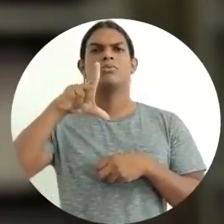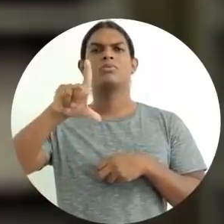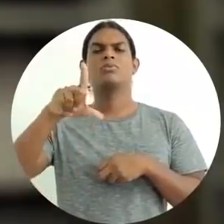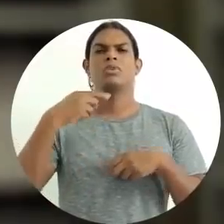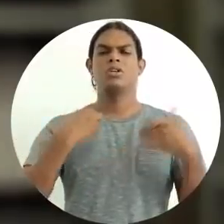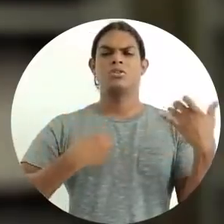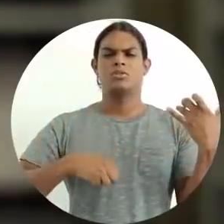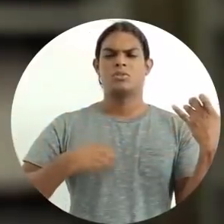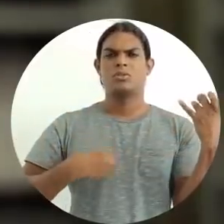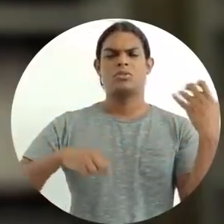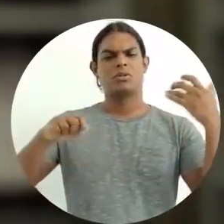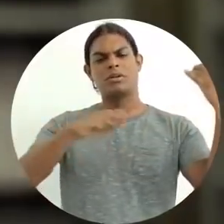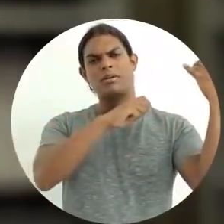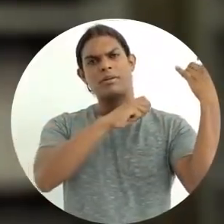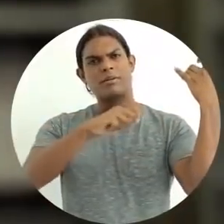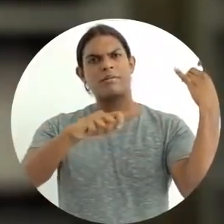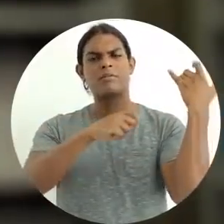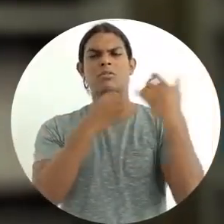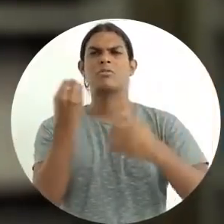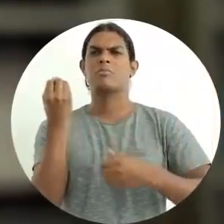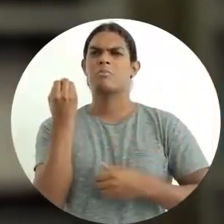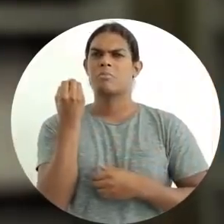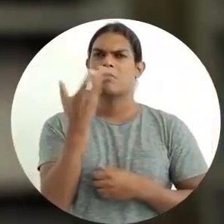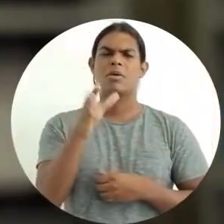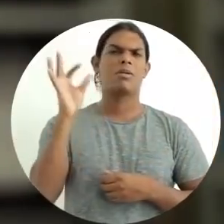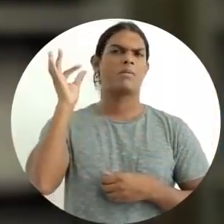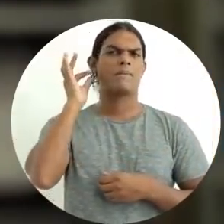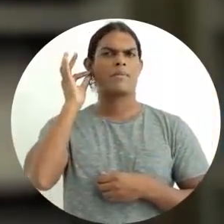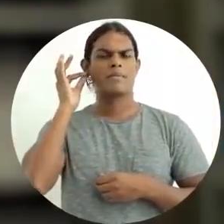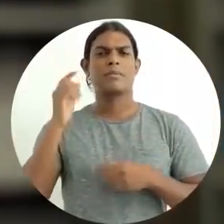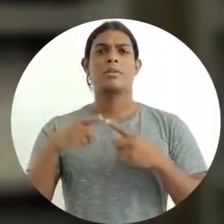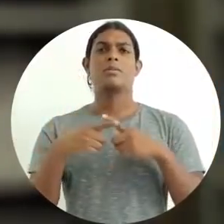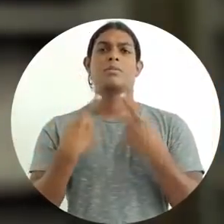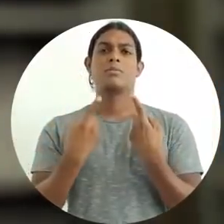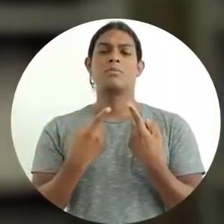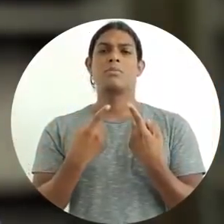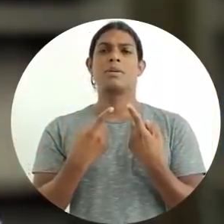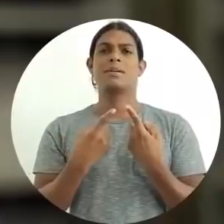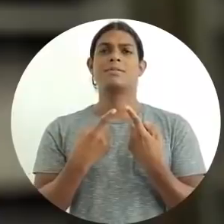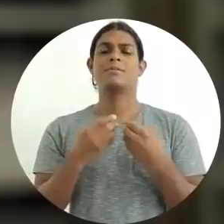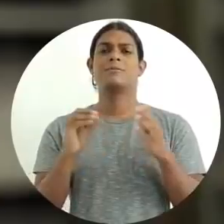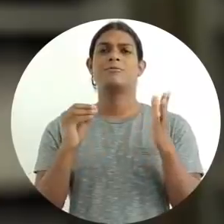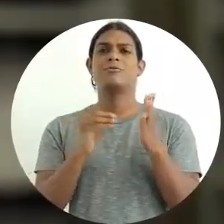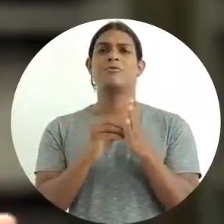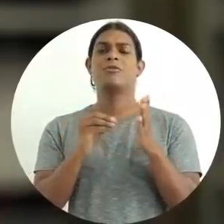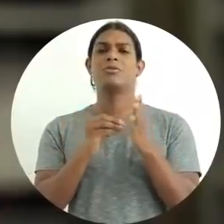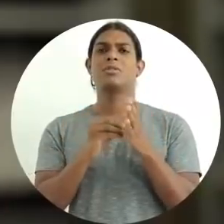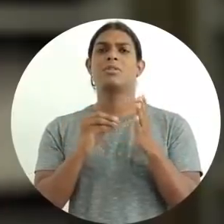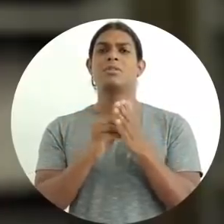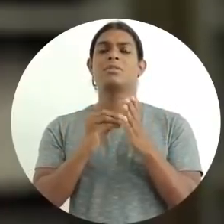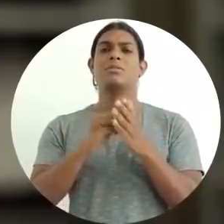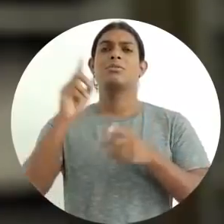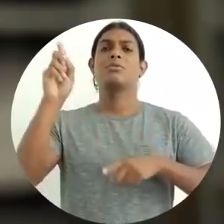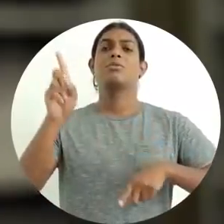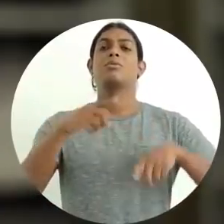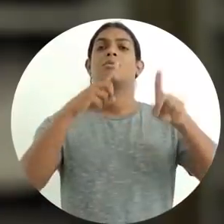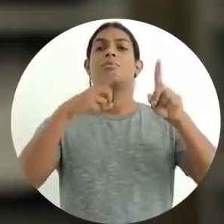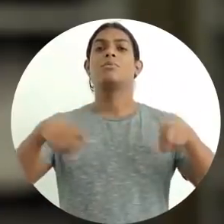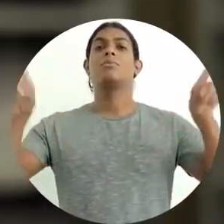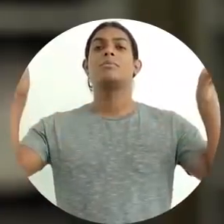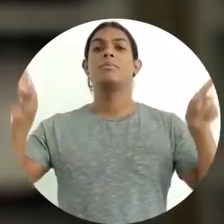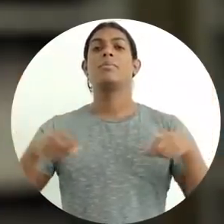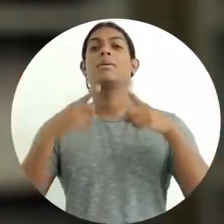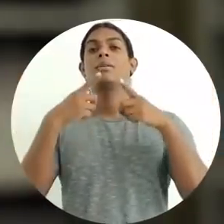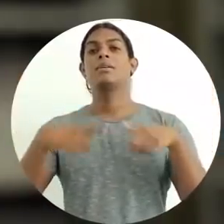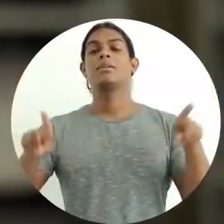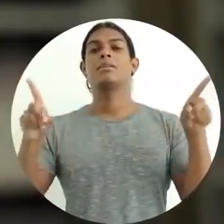instrumento, mas sem maestro? Gente, com certeza o som ficaria sem afinação.